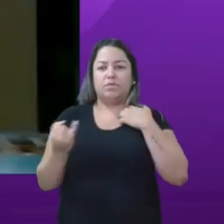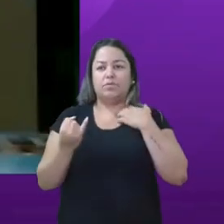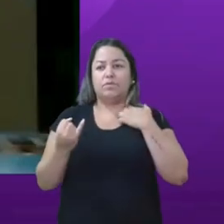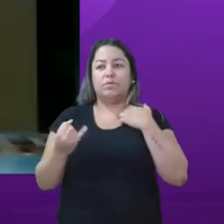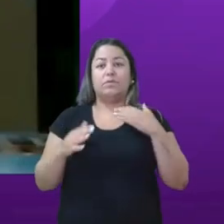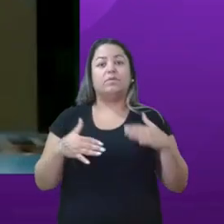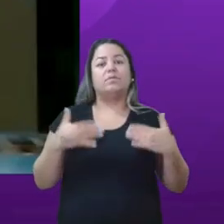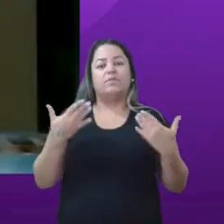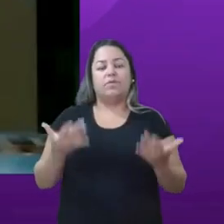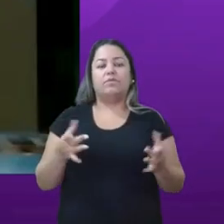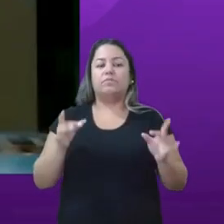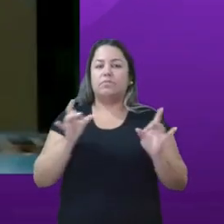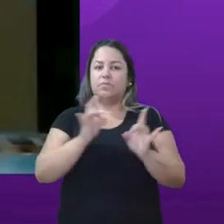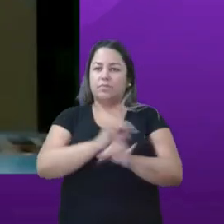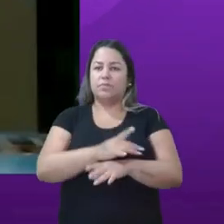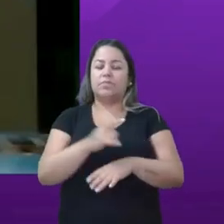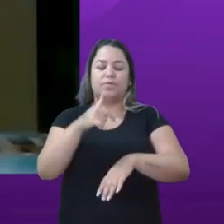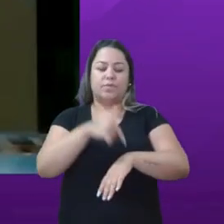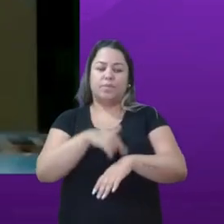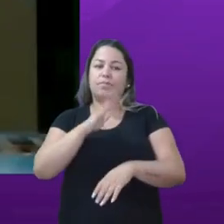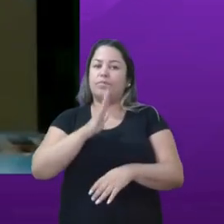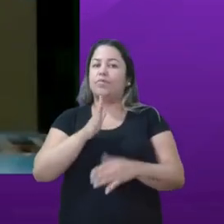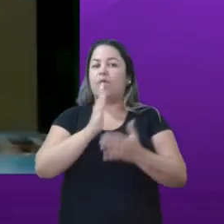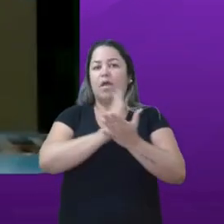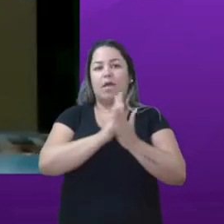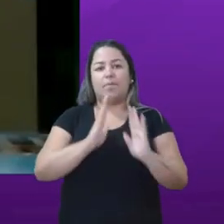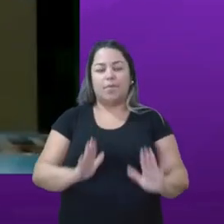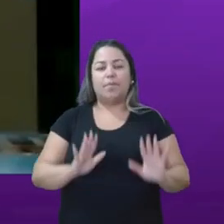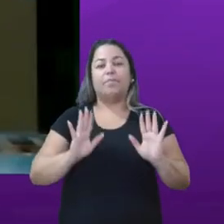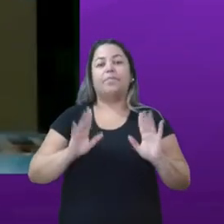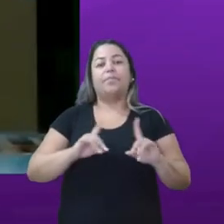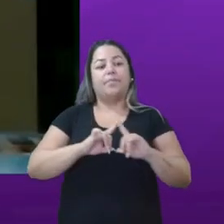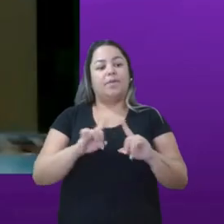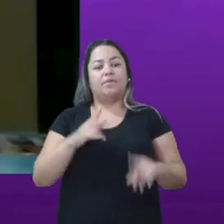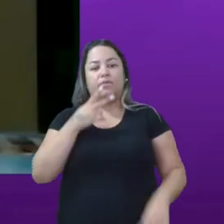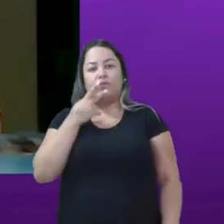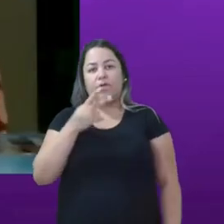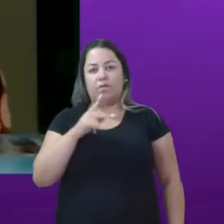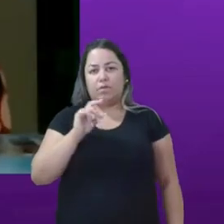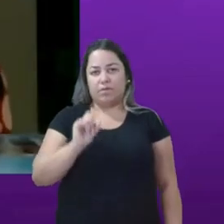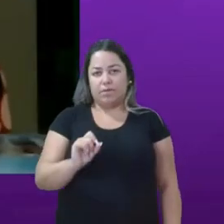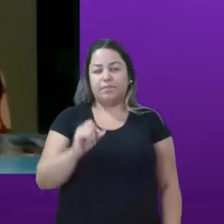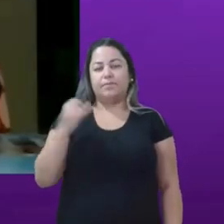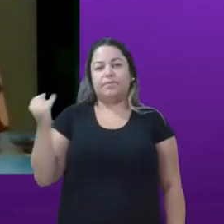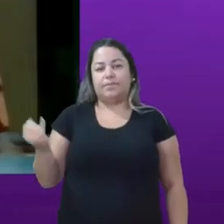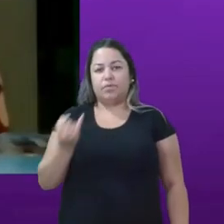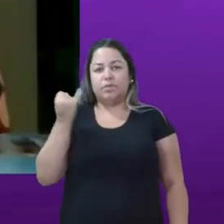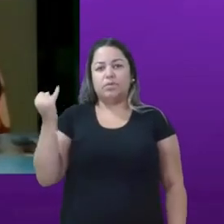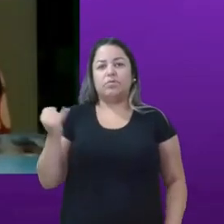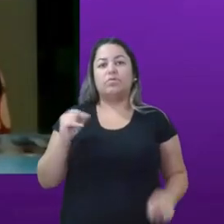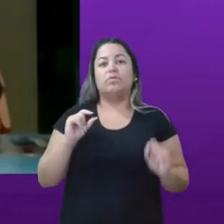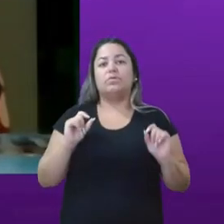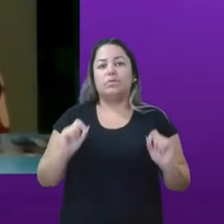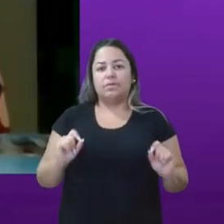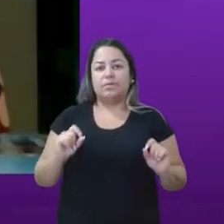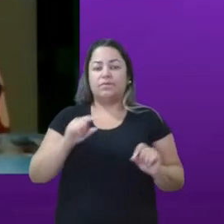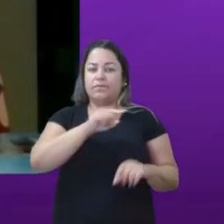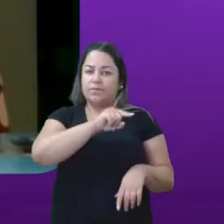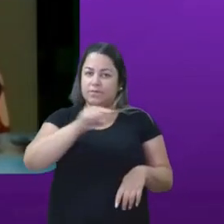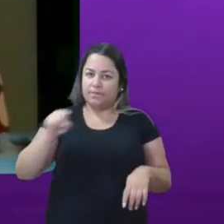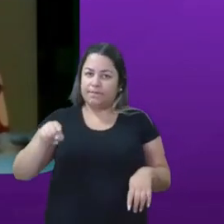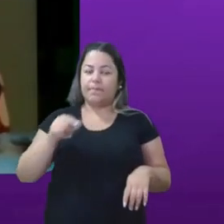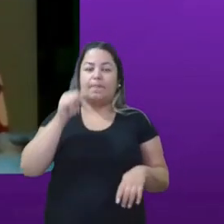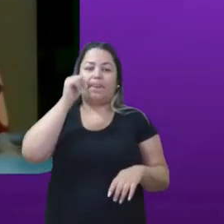eu vou ficando por aqui, porque o meu tempo já deu, mas quero dizer que é muito importante que vocês,